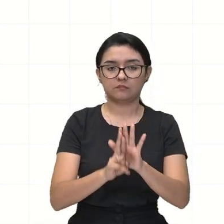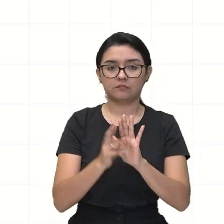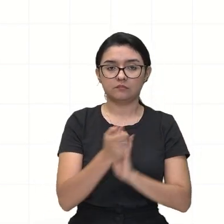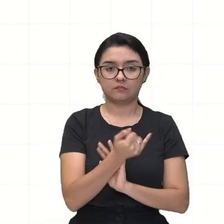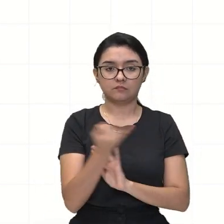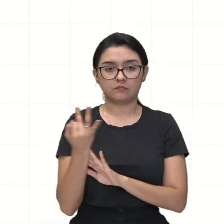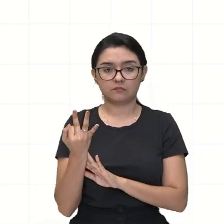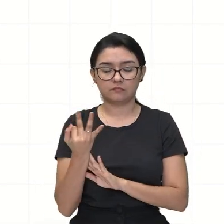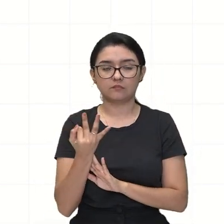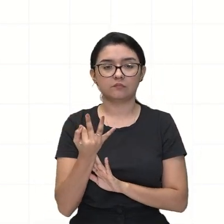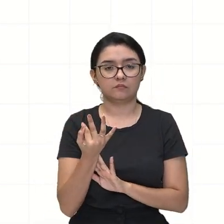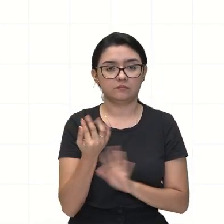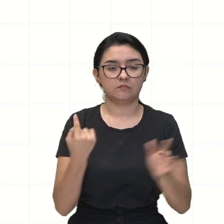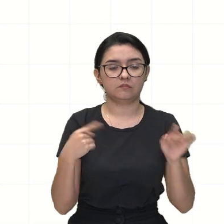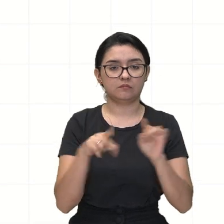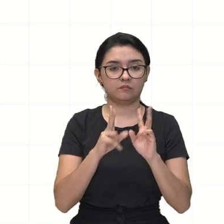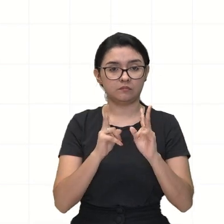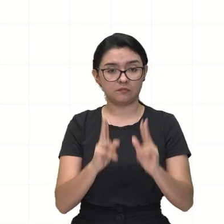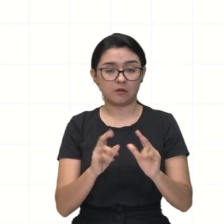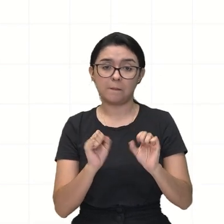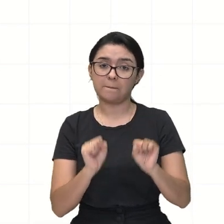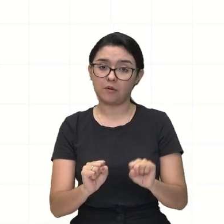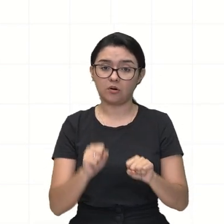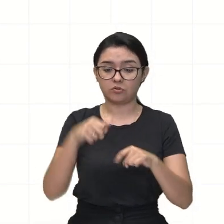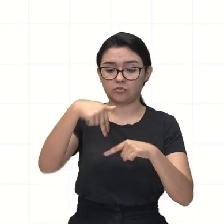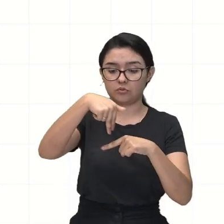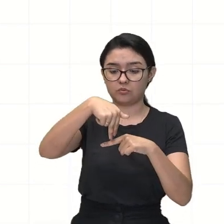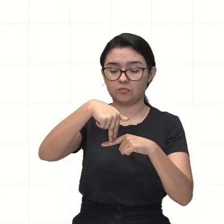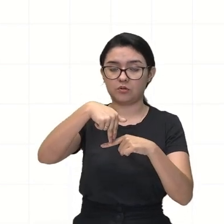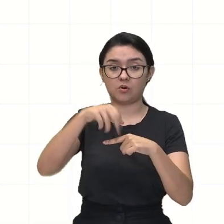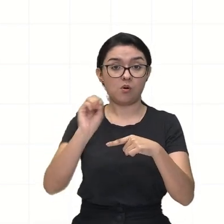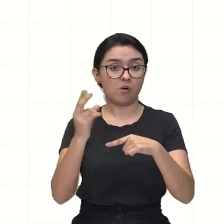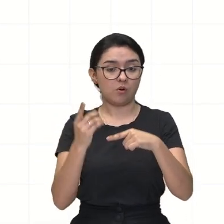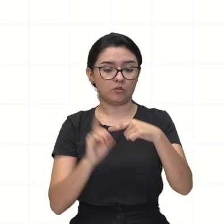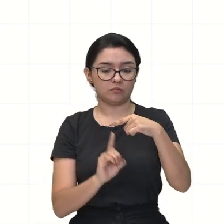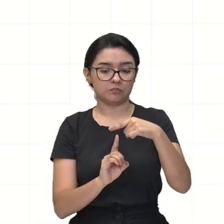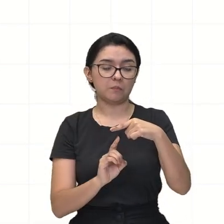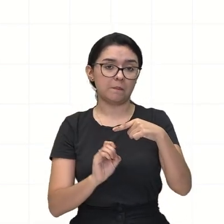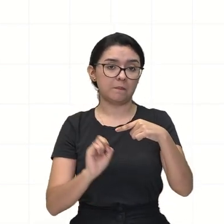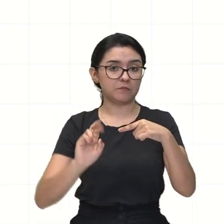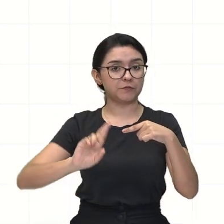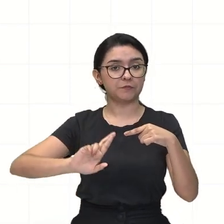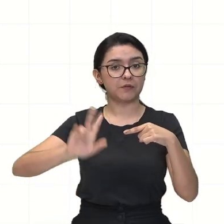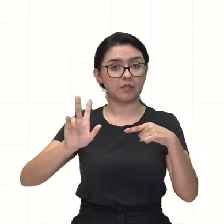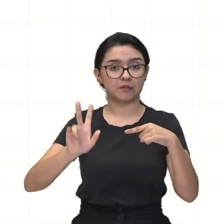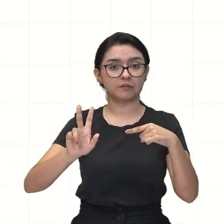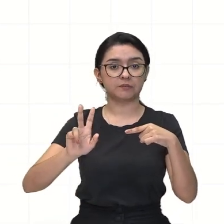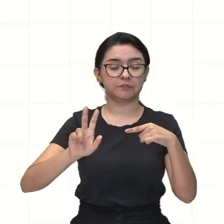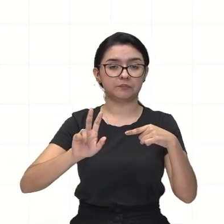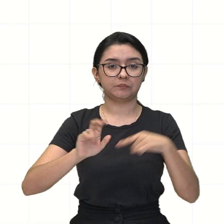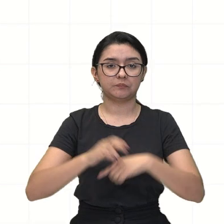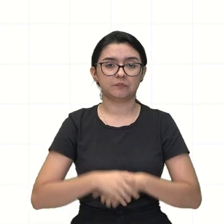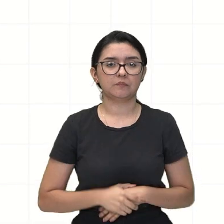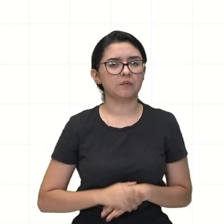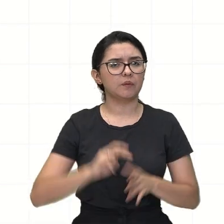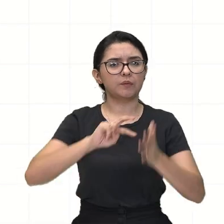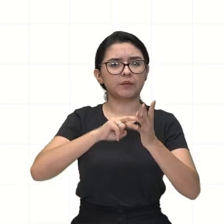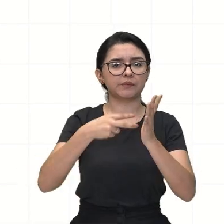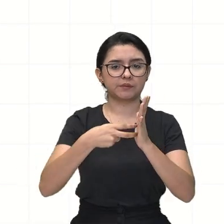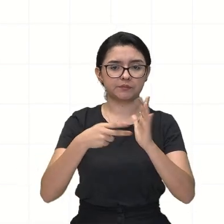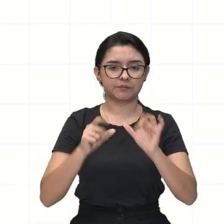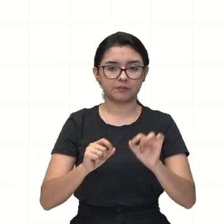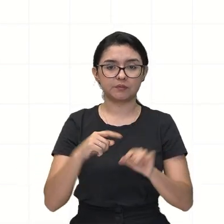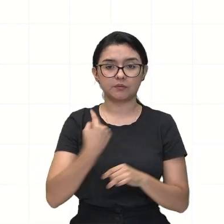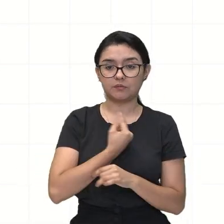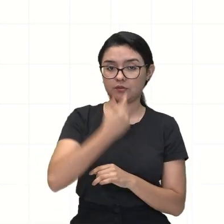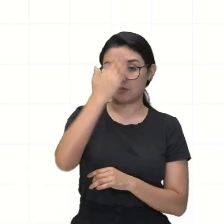quantidade, mesmo quando o numerador e o denominador são diferentes. O que significa isso? Nós